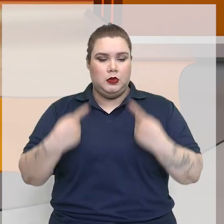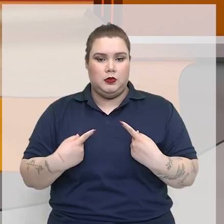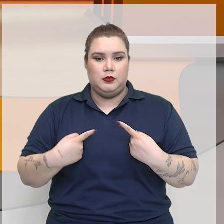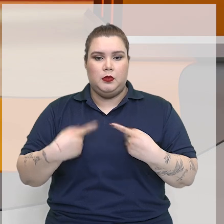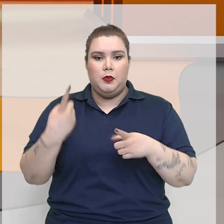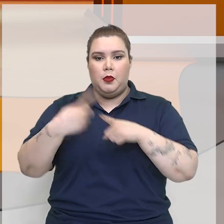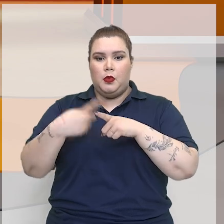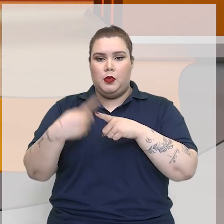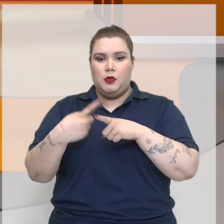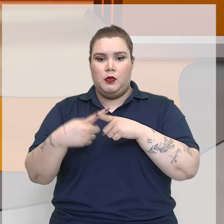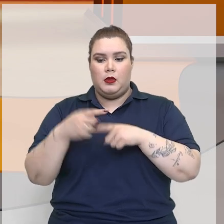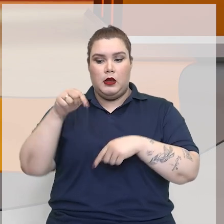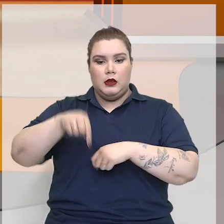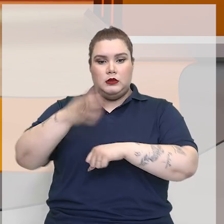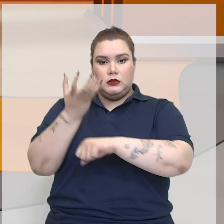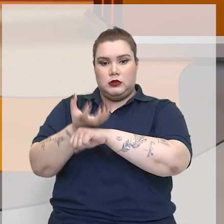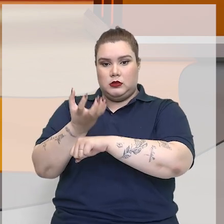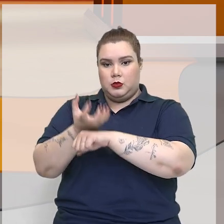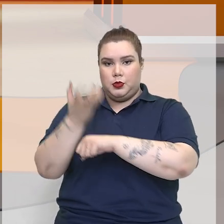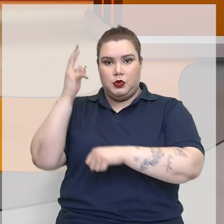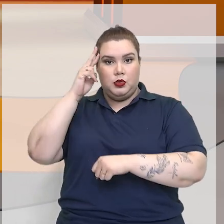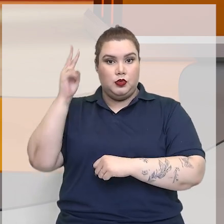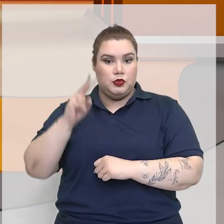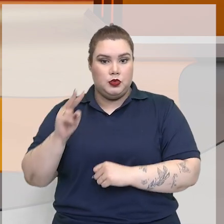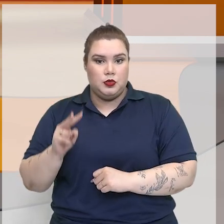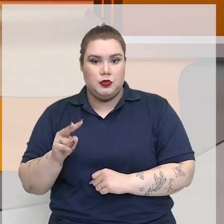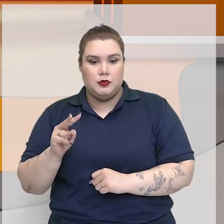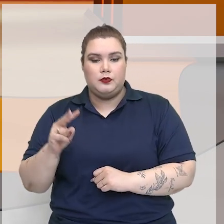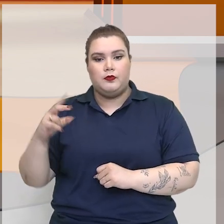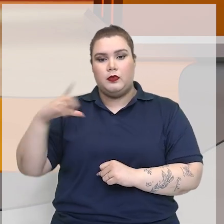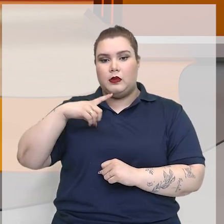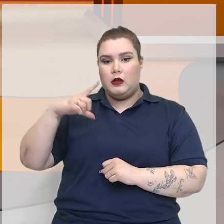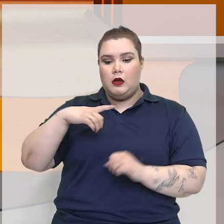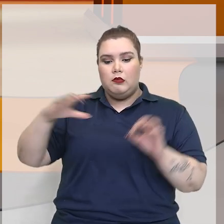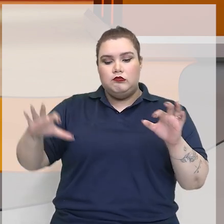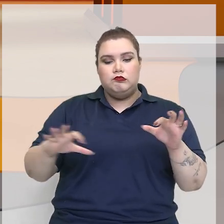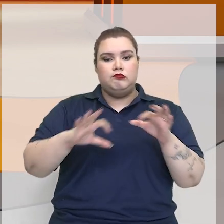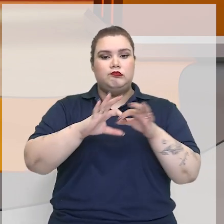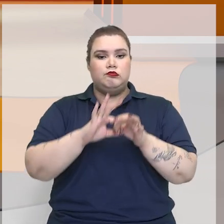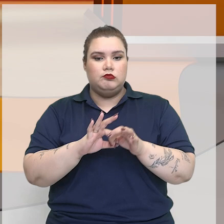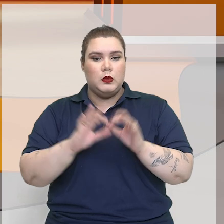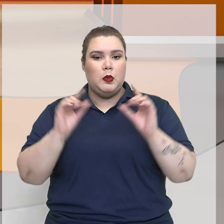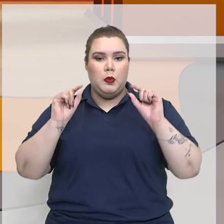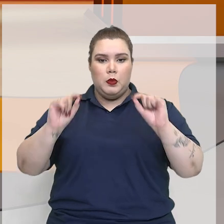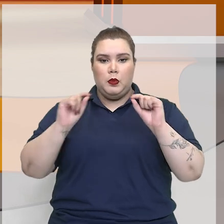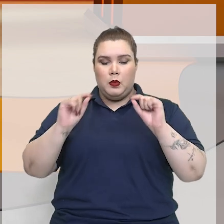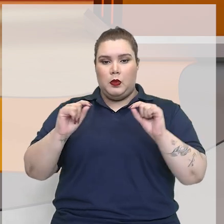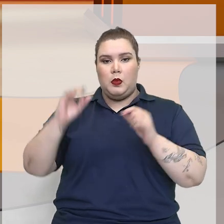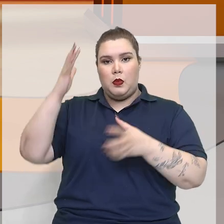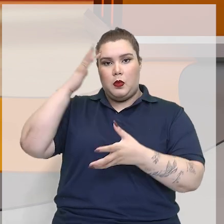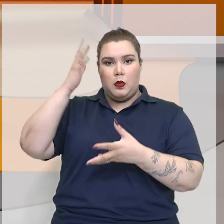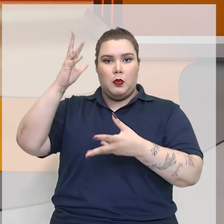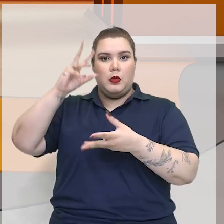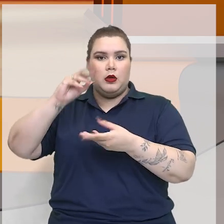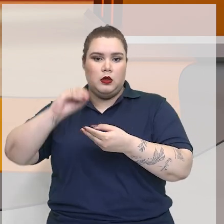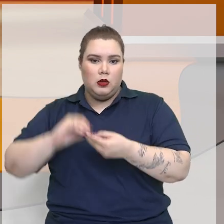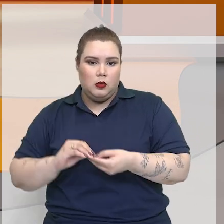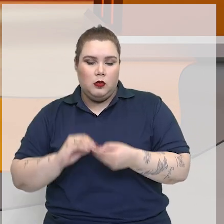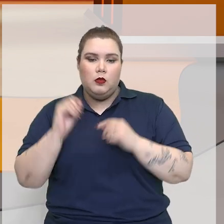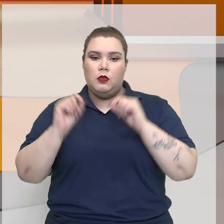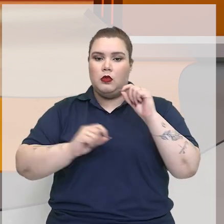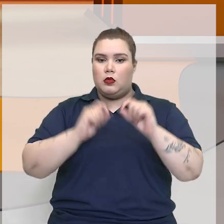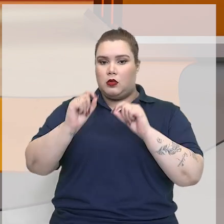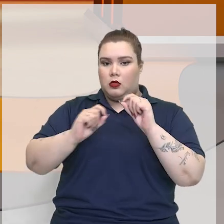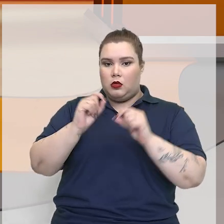que o nosso componente, o componente de história, ele está atrelado a compreender